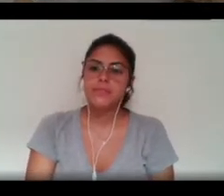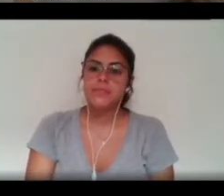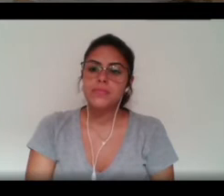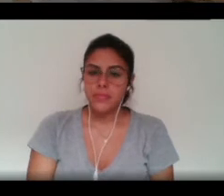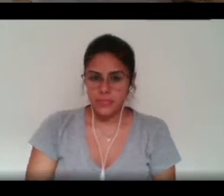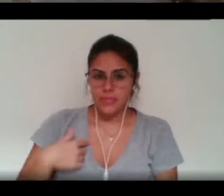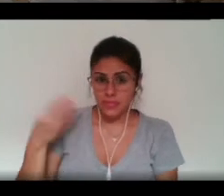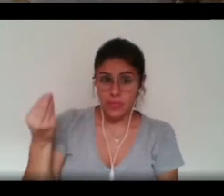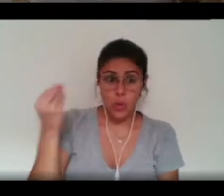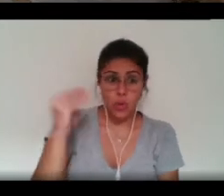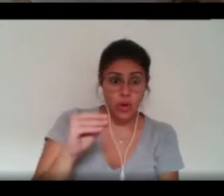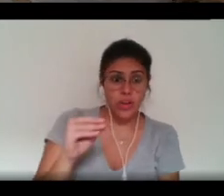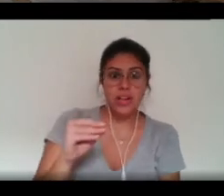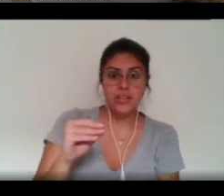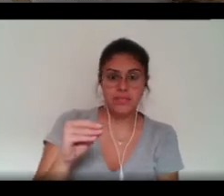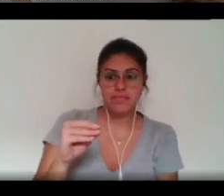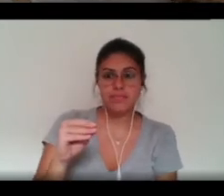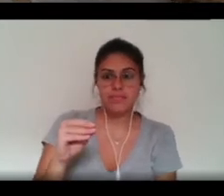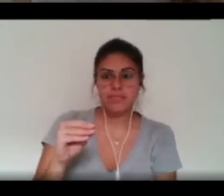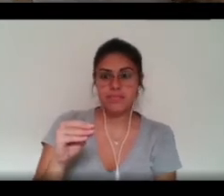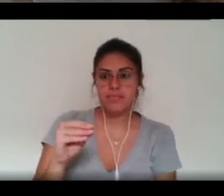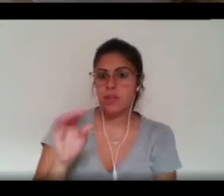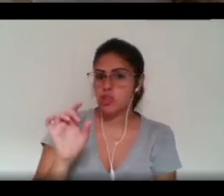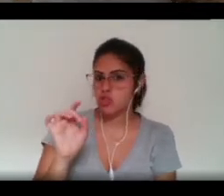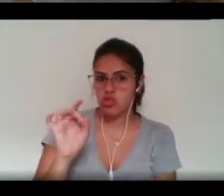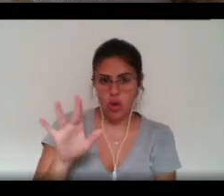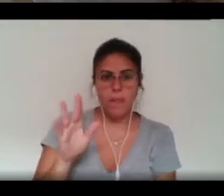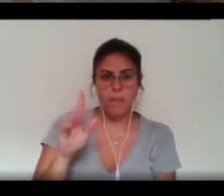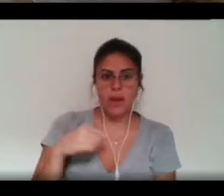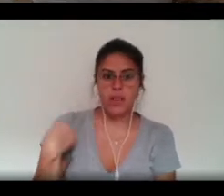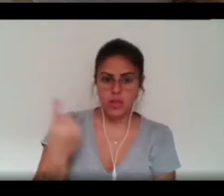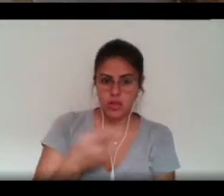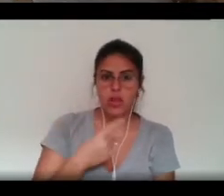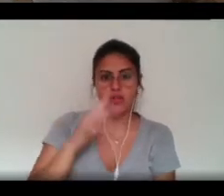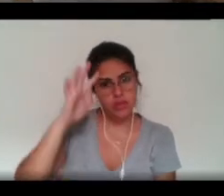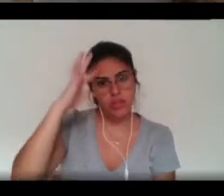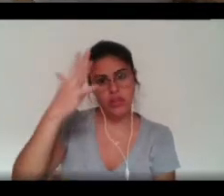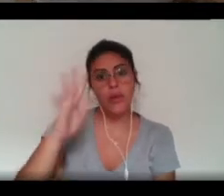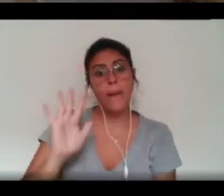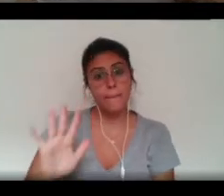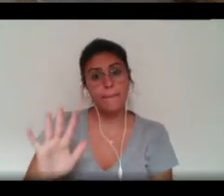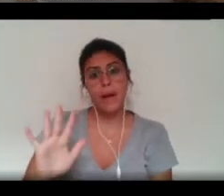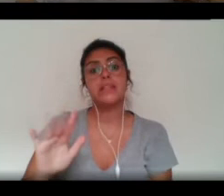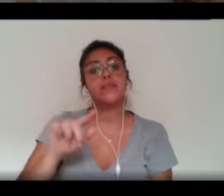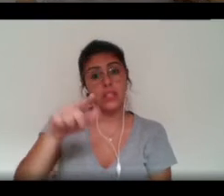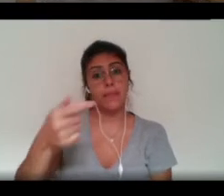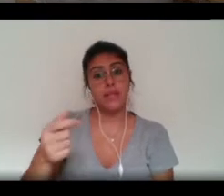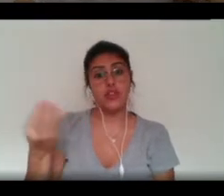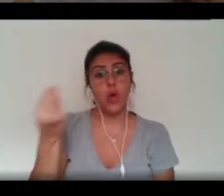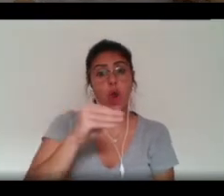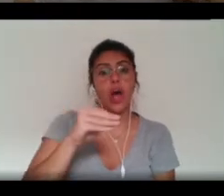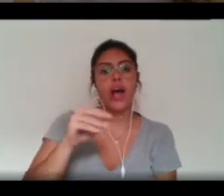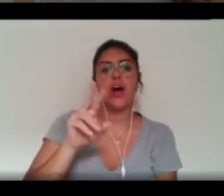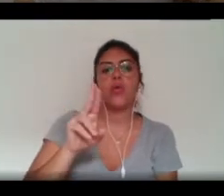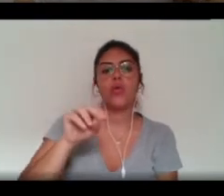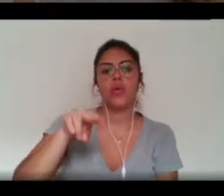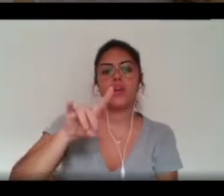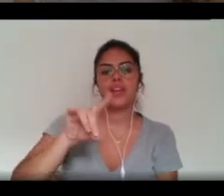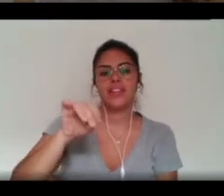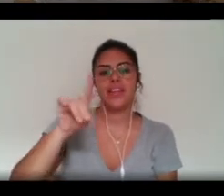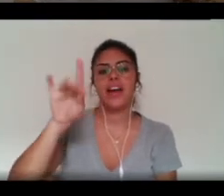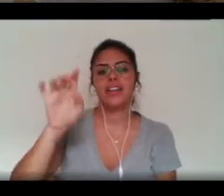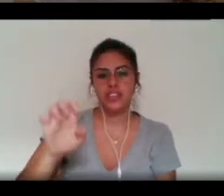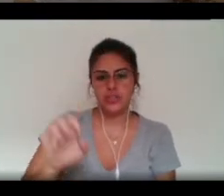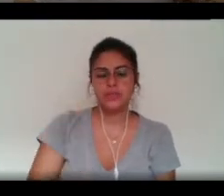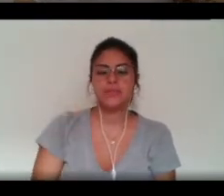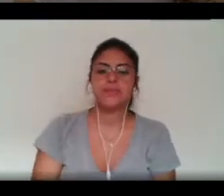que eu vou escrever aqui sem unidades, só para resolver, tá? Mas você tem que escrever com unidades. Fica